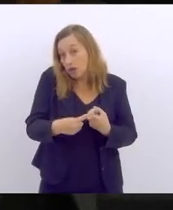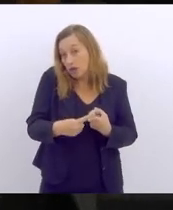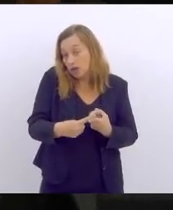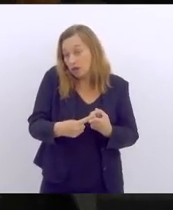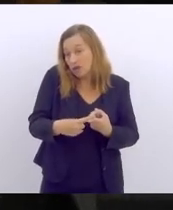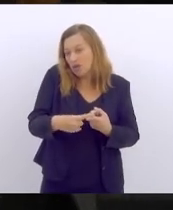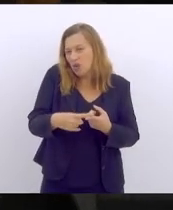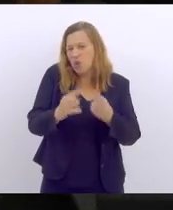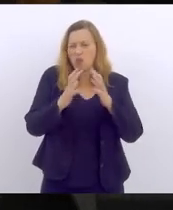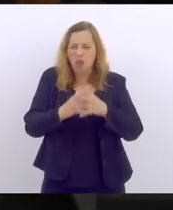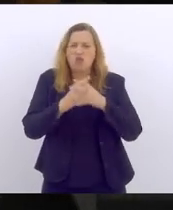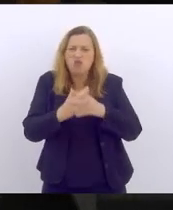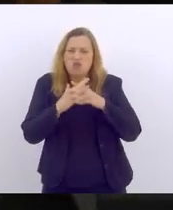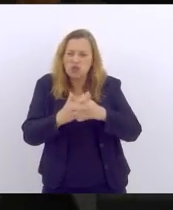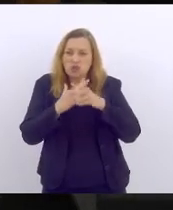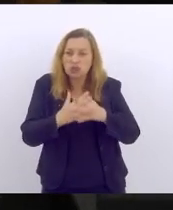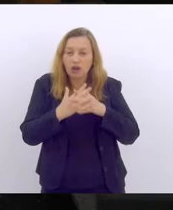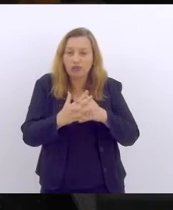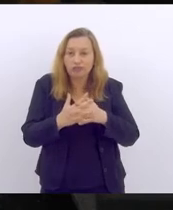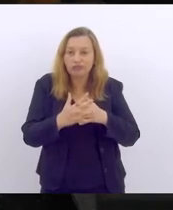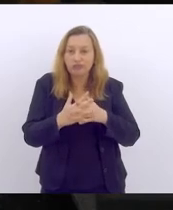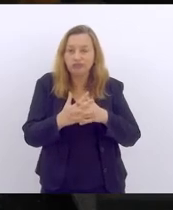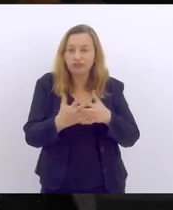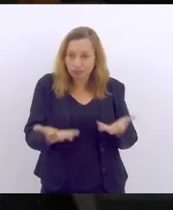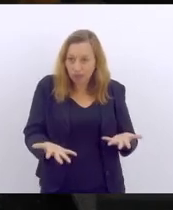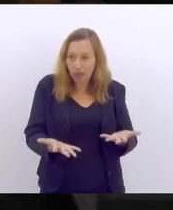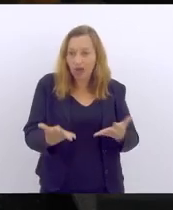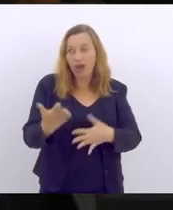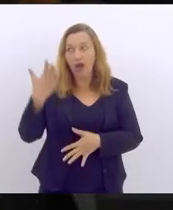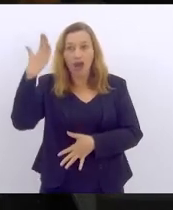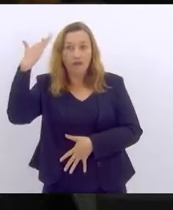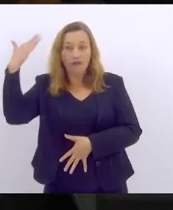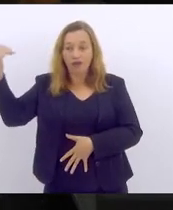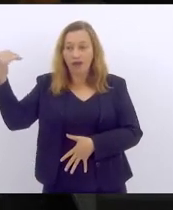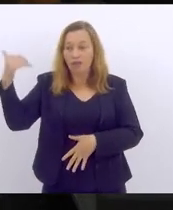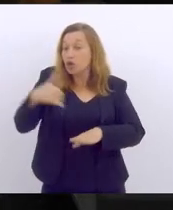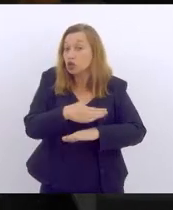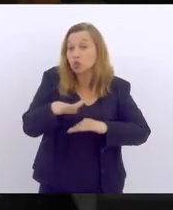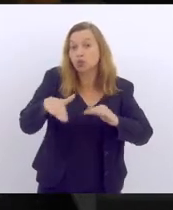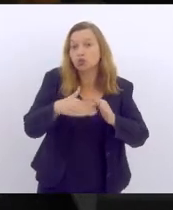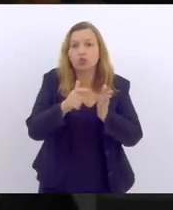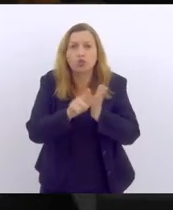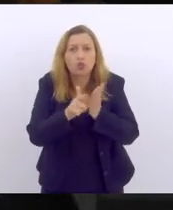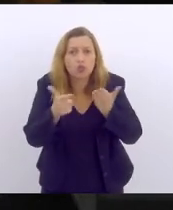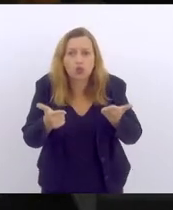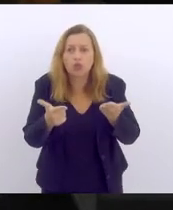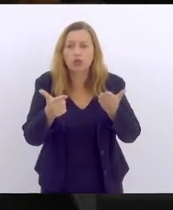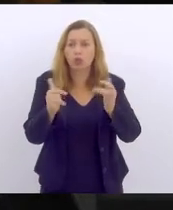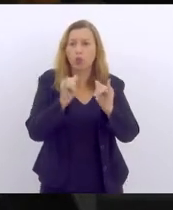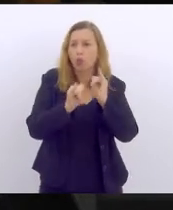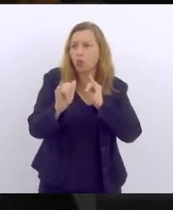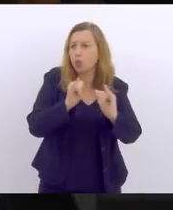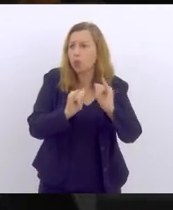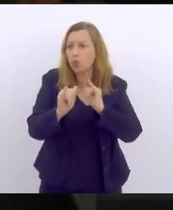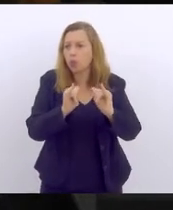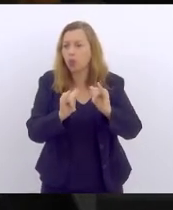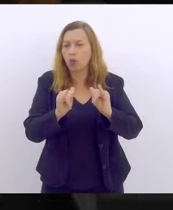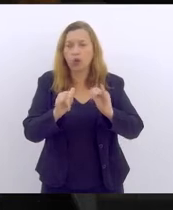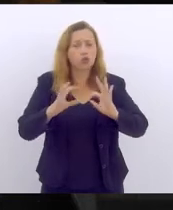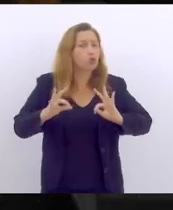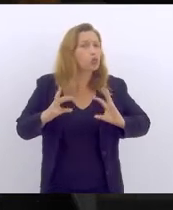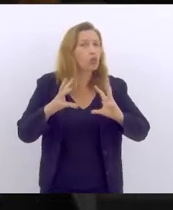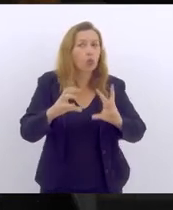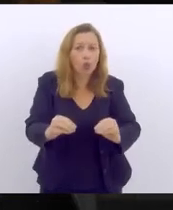grande tumulto virou Manchete em todos os jornais nas redes de TV e